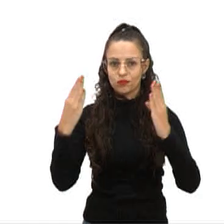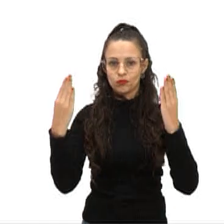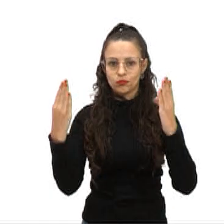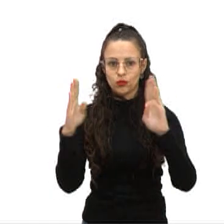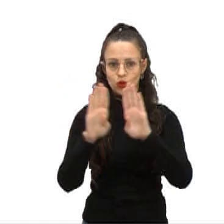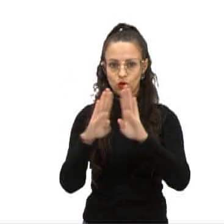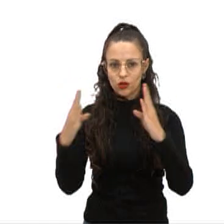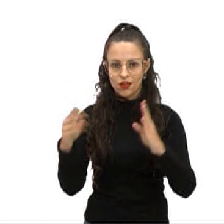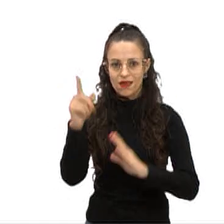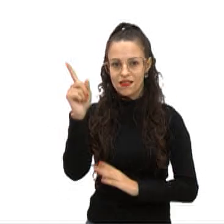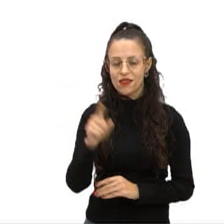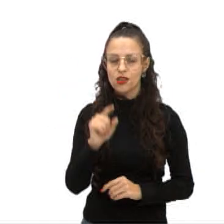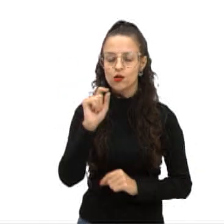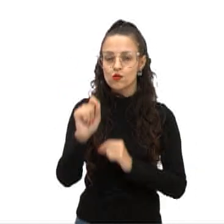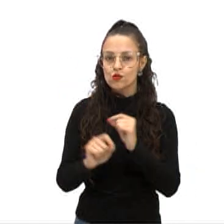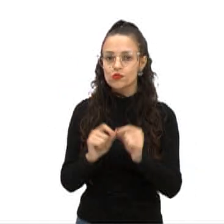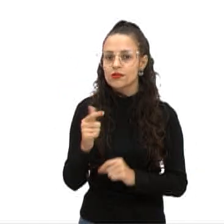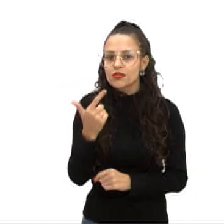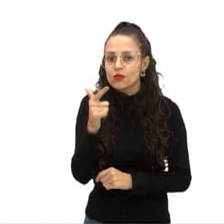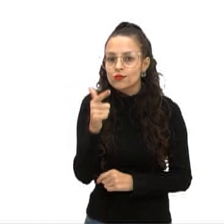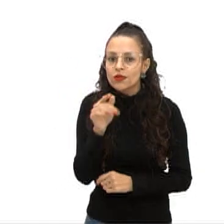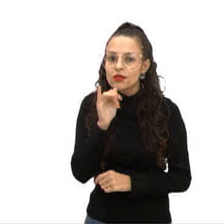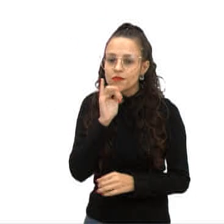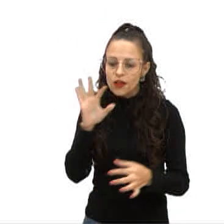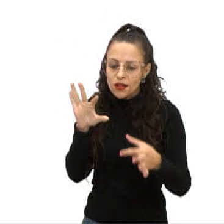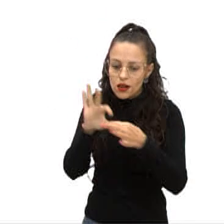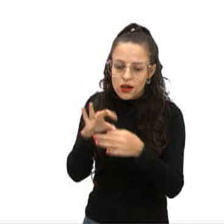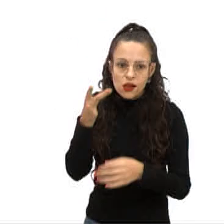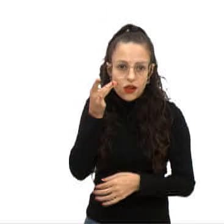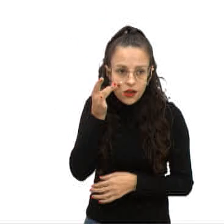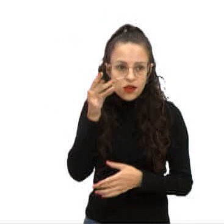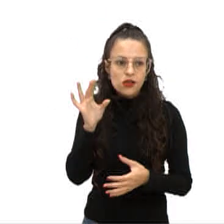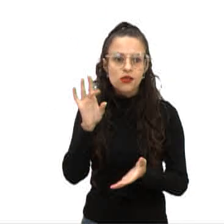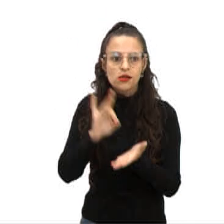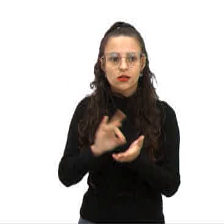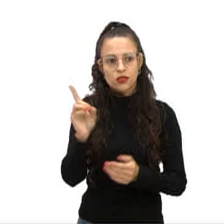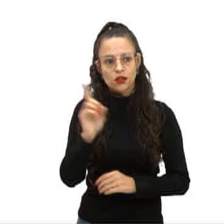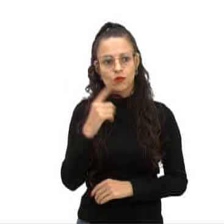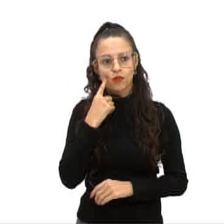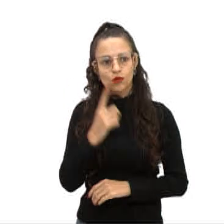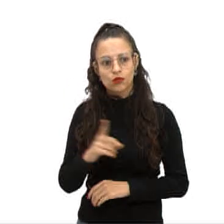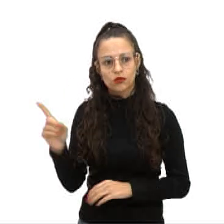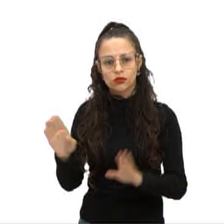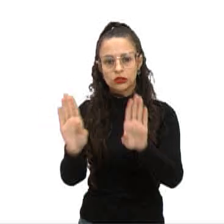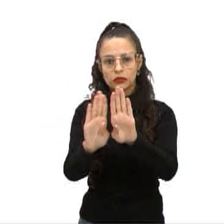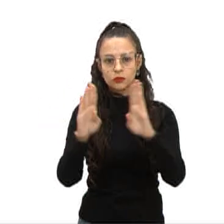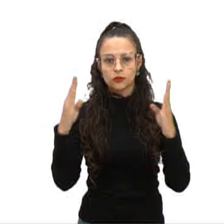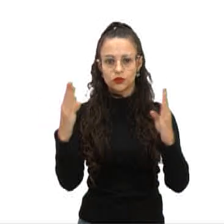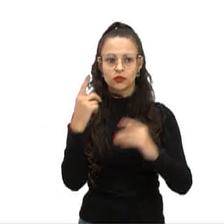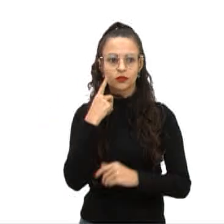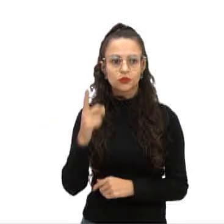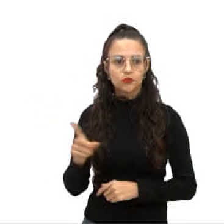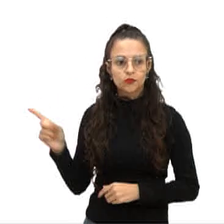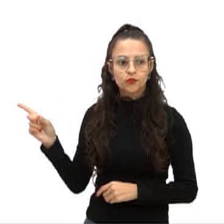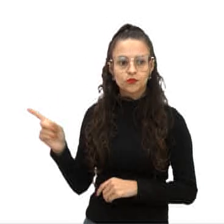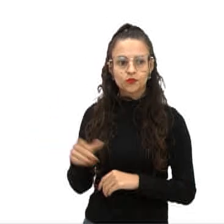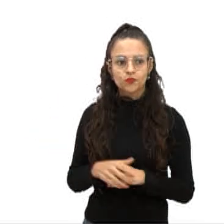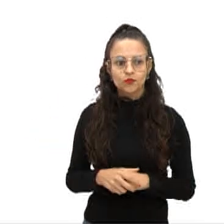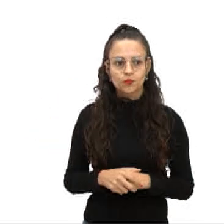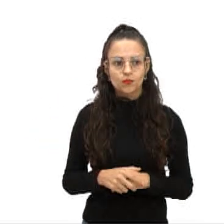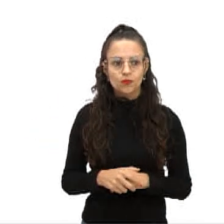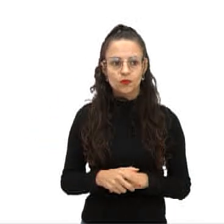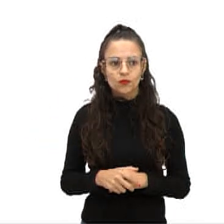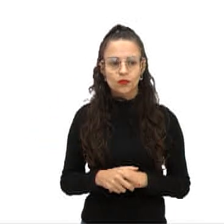concepção figurativa. Não tende ao realismo, tá? Então, veja aqui, ó, se vocês observarem. É uma ideia